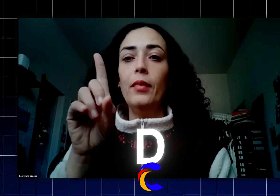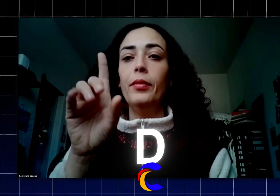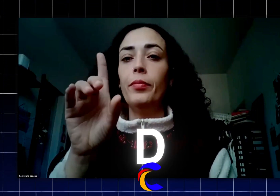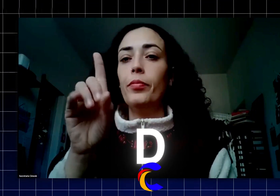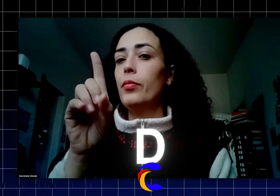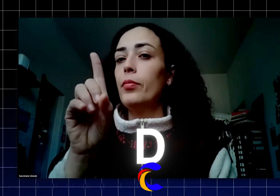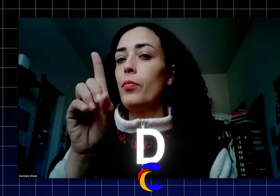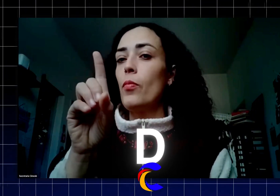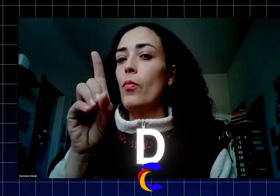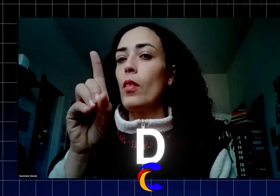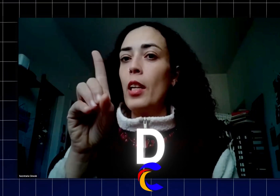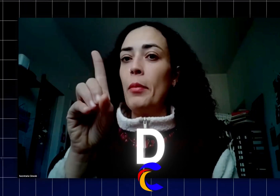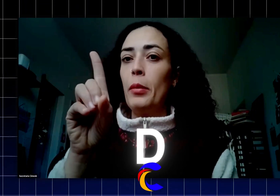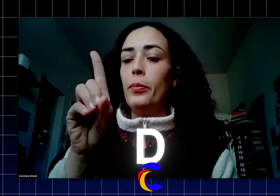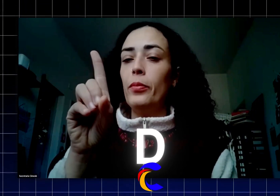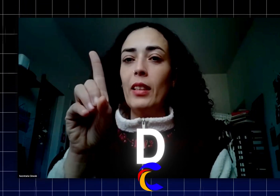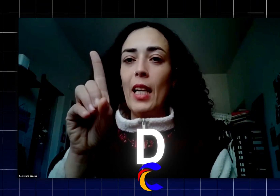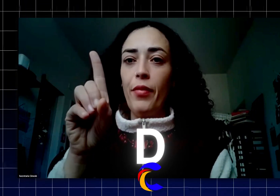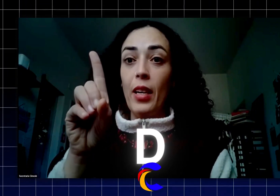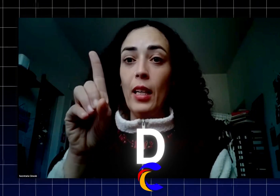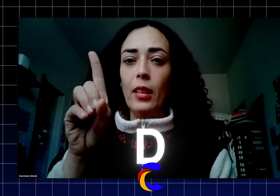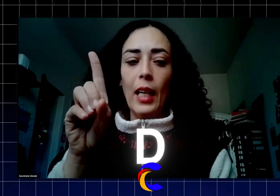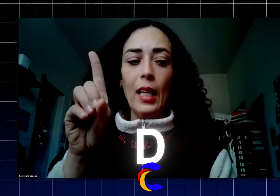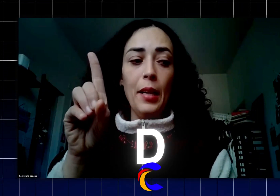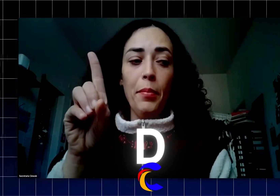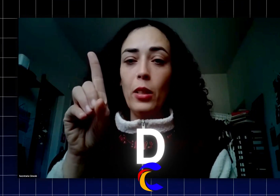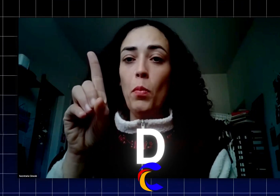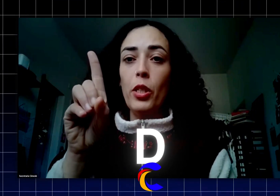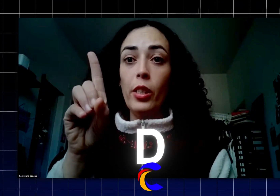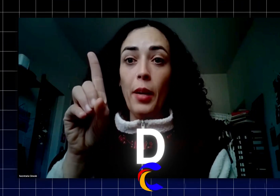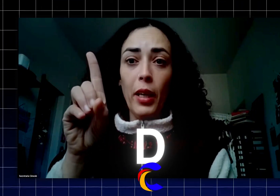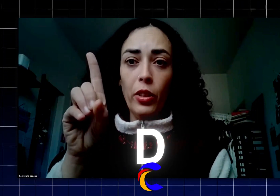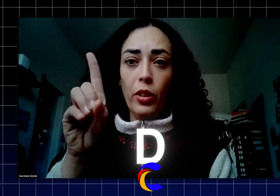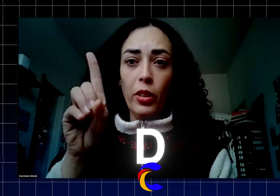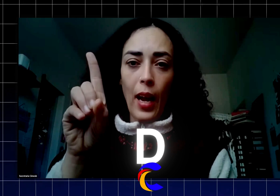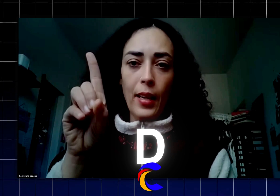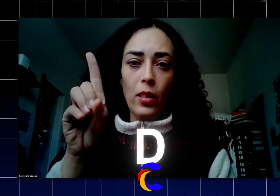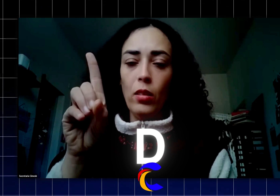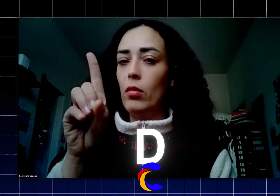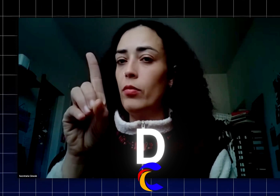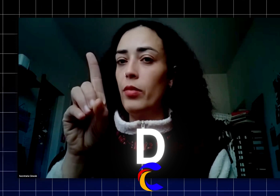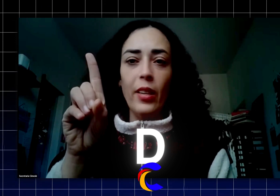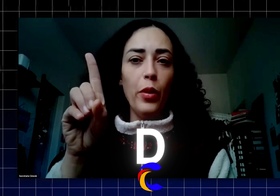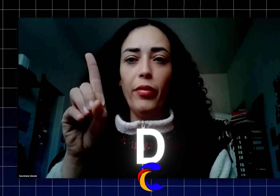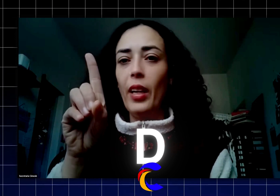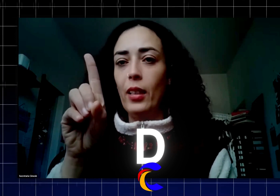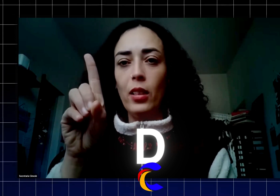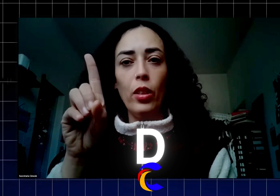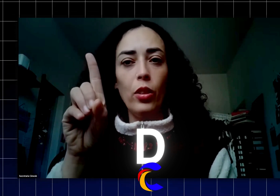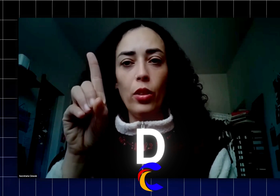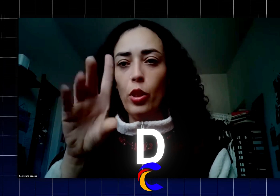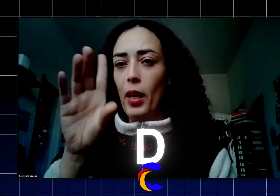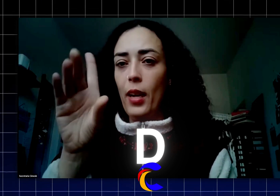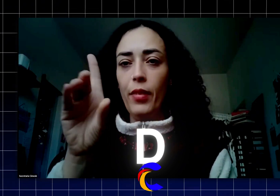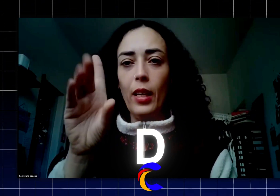Letra D, eu sempre trago essa referência, que a Libras, como a gente aprende sinais? Fazendo